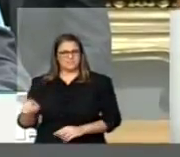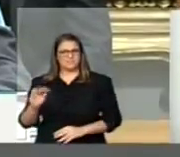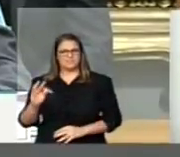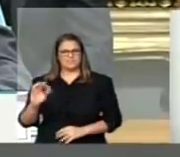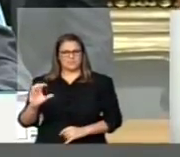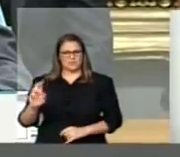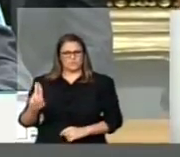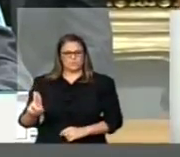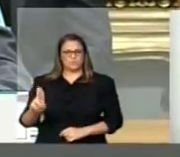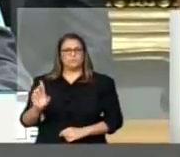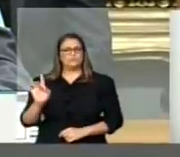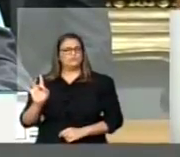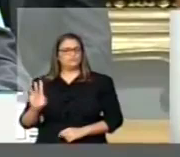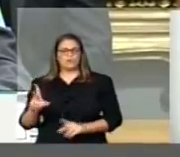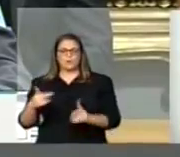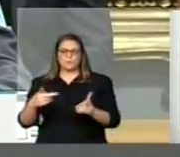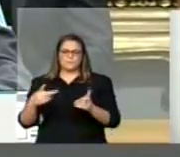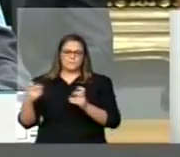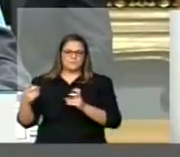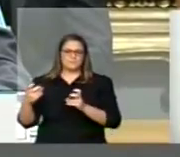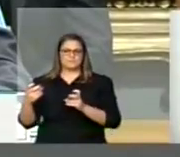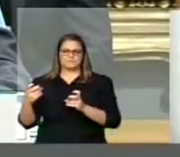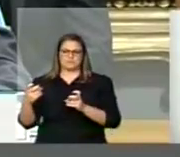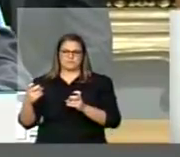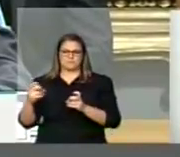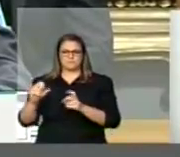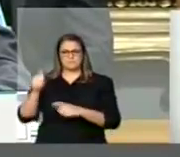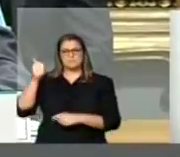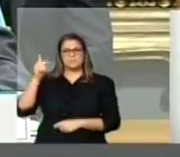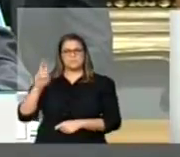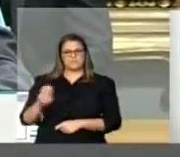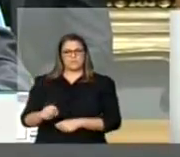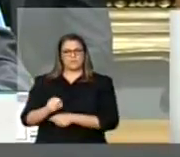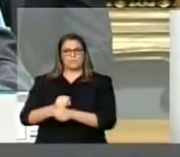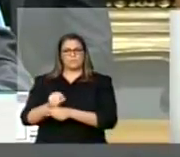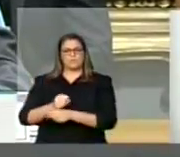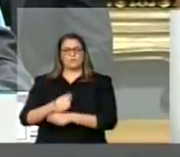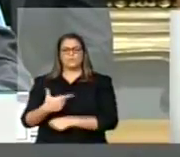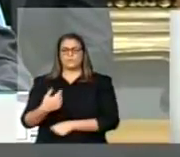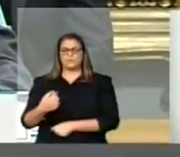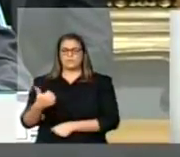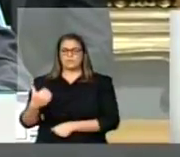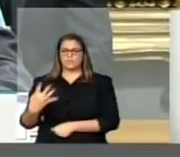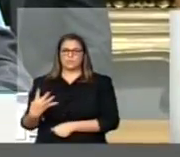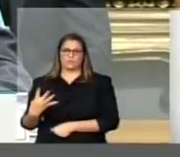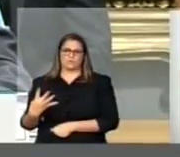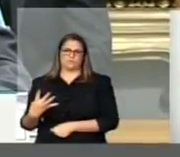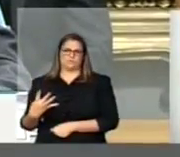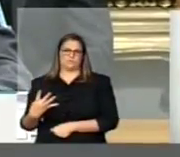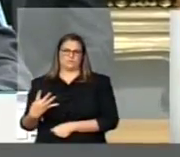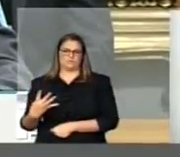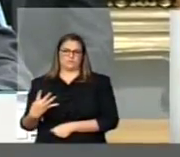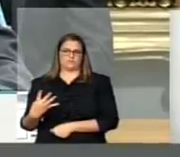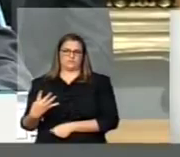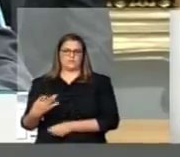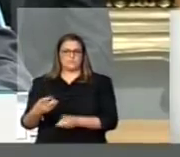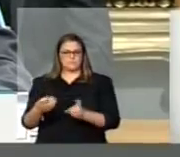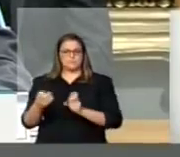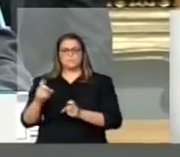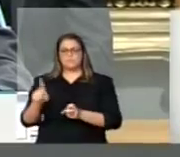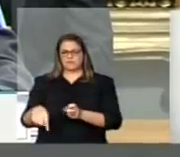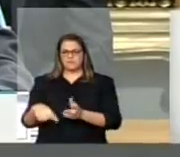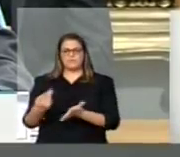apenas detectou essa irregularidade pela primeira vez no ano de 2014 e caracterizou essas práticas ilegais